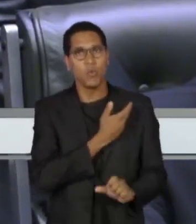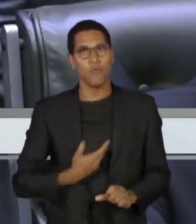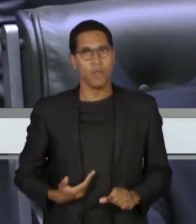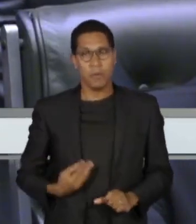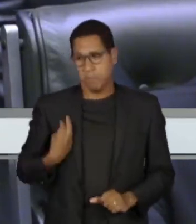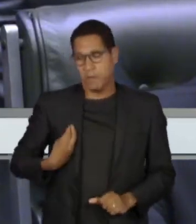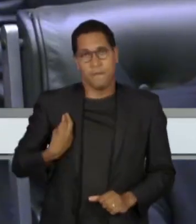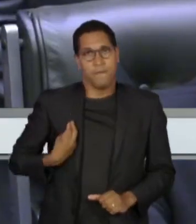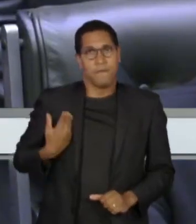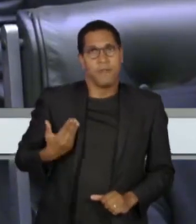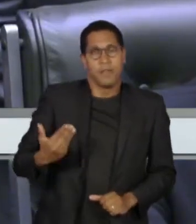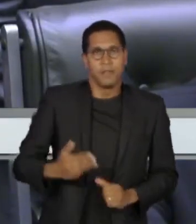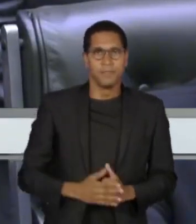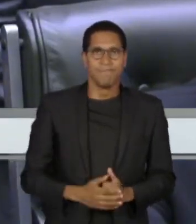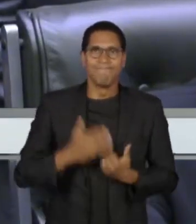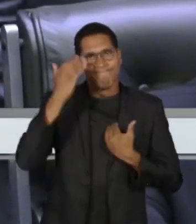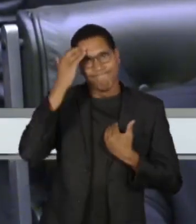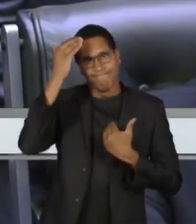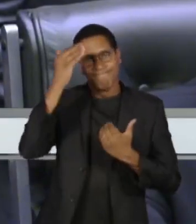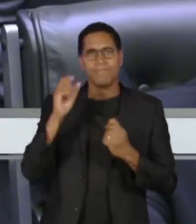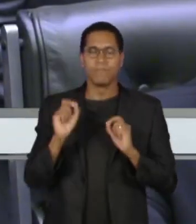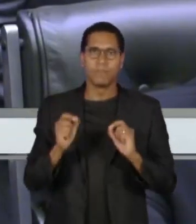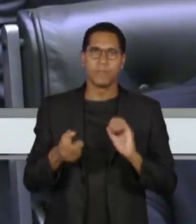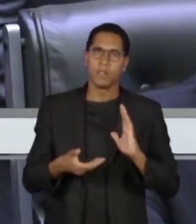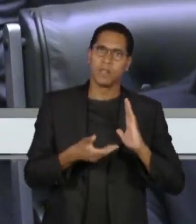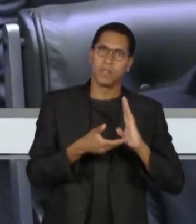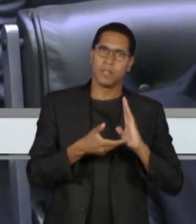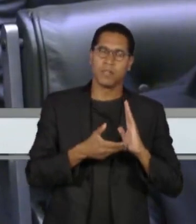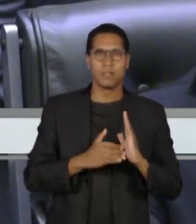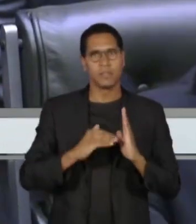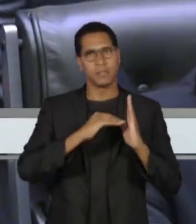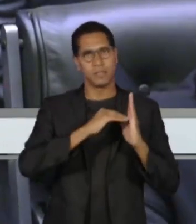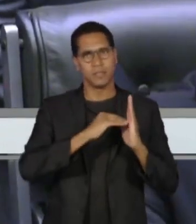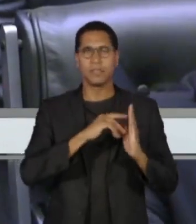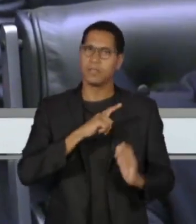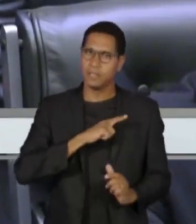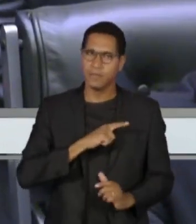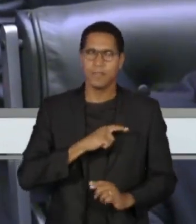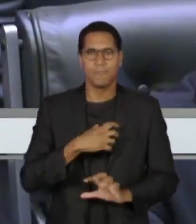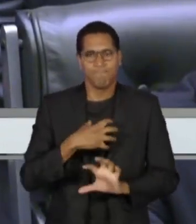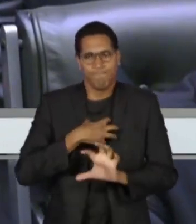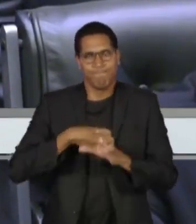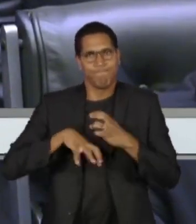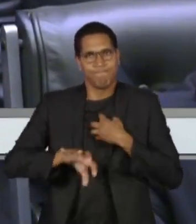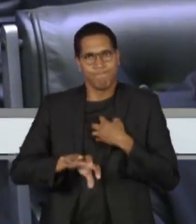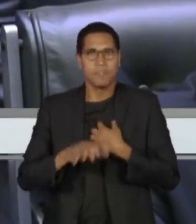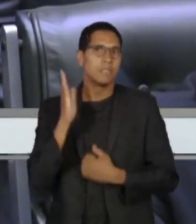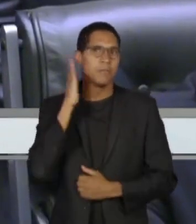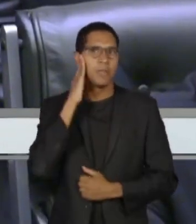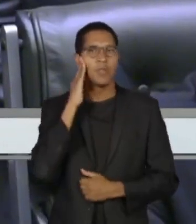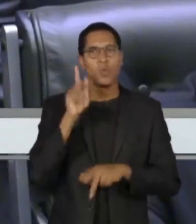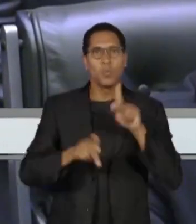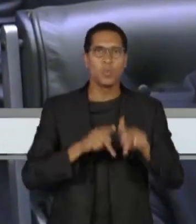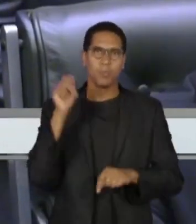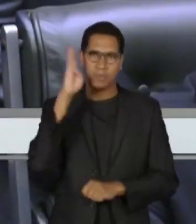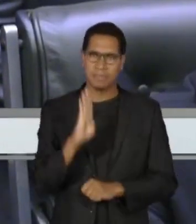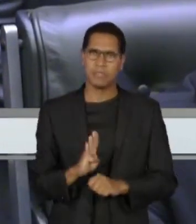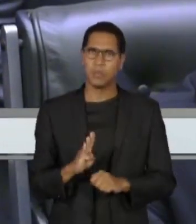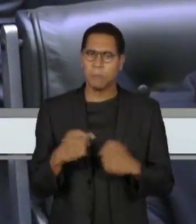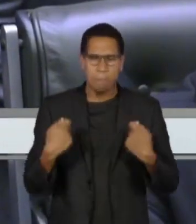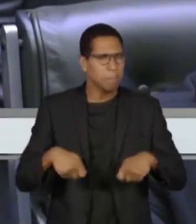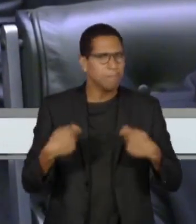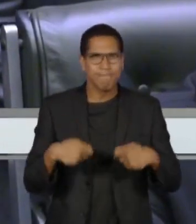Quero agradecer à Câmara e ao Senado pela sensibilidade frente às urgências do povo brasileiro. Resisto à